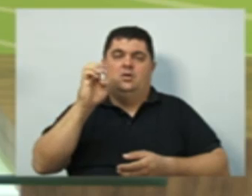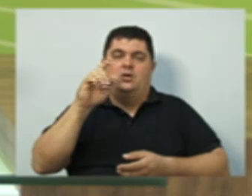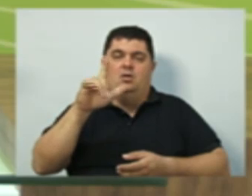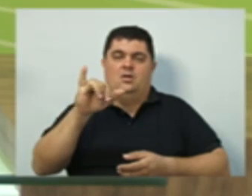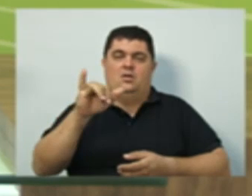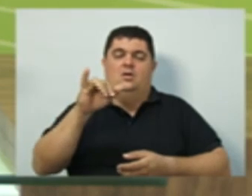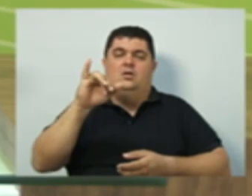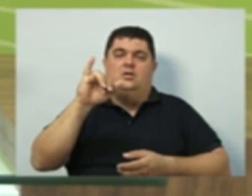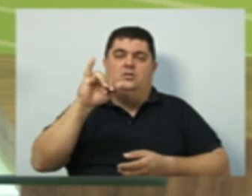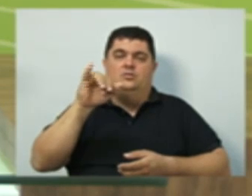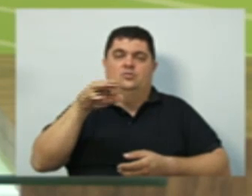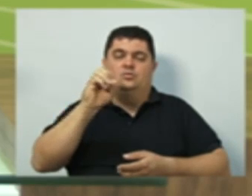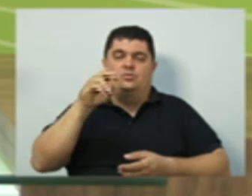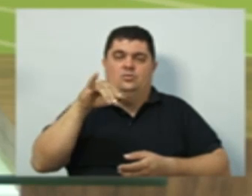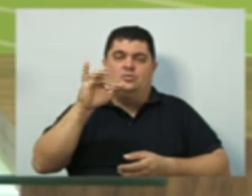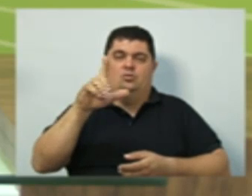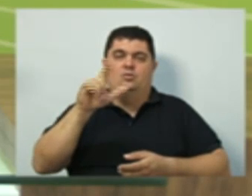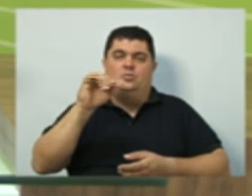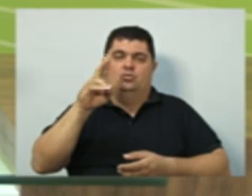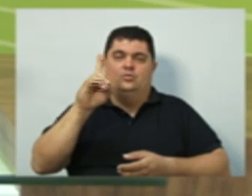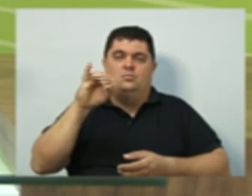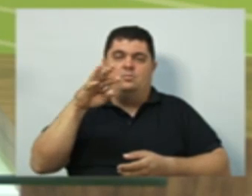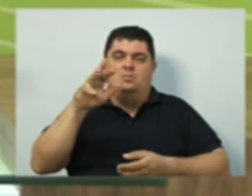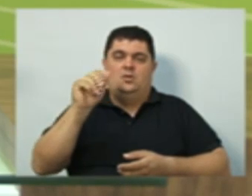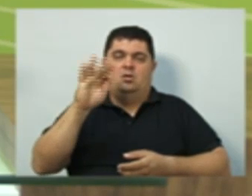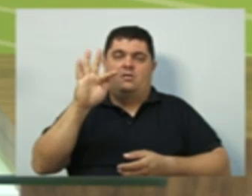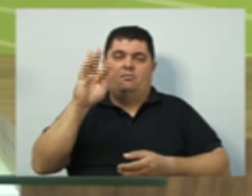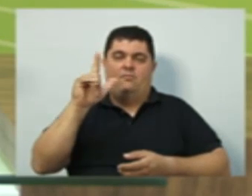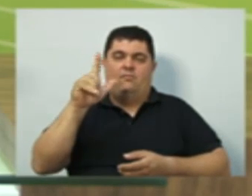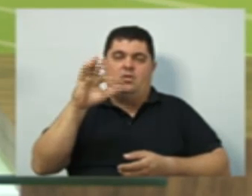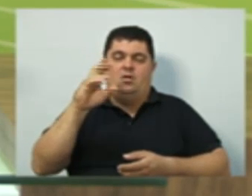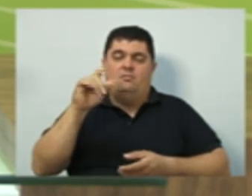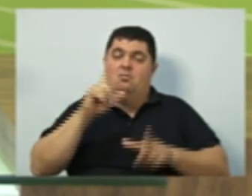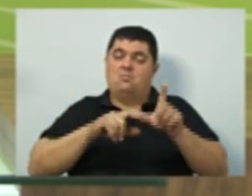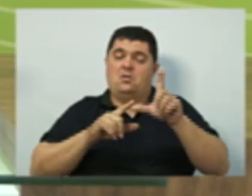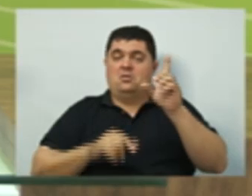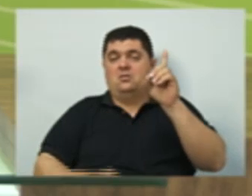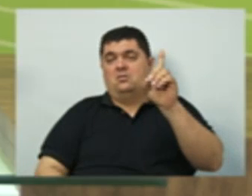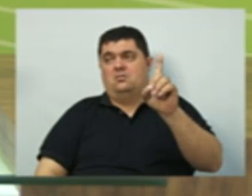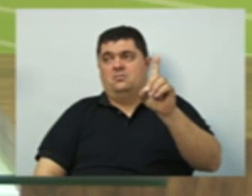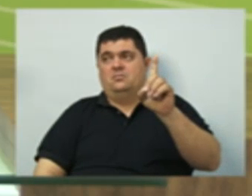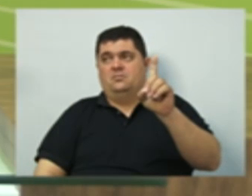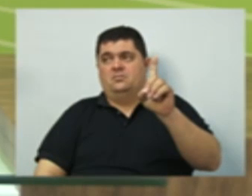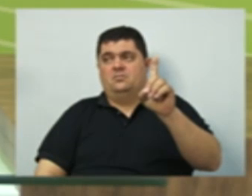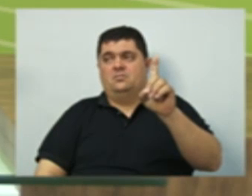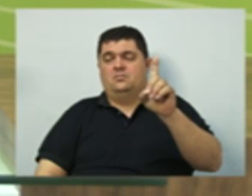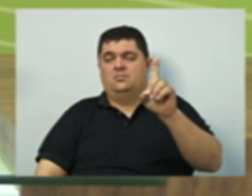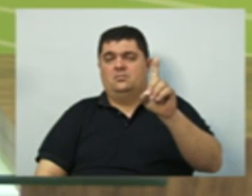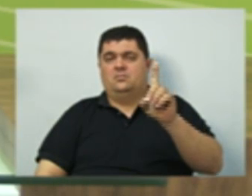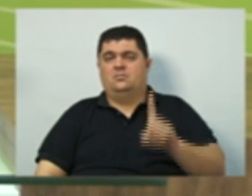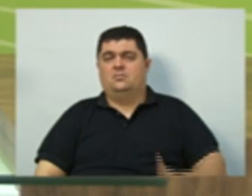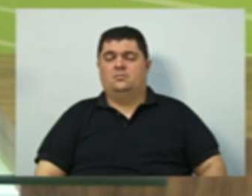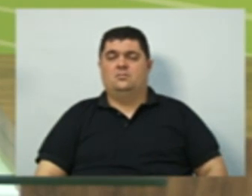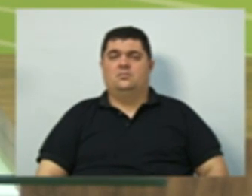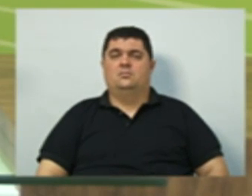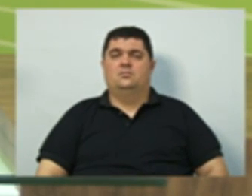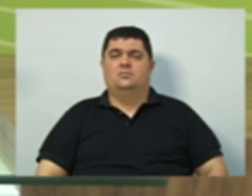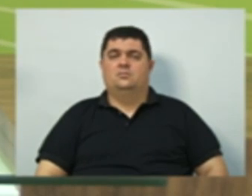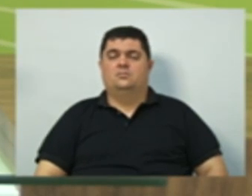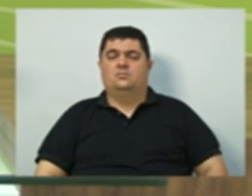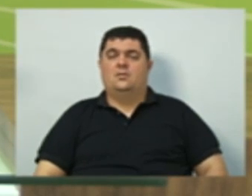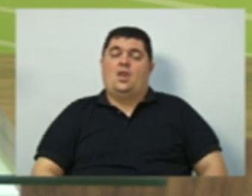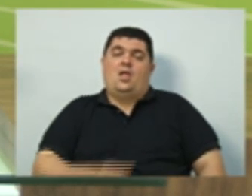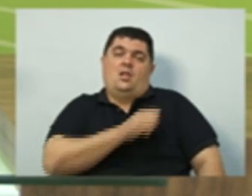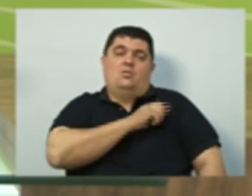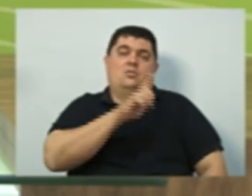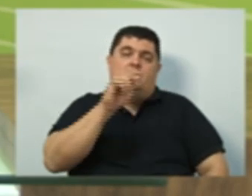Johnny, Ludmila e Flávia estão jogando na letra D. Acredito que seja a letra D a resposta correta. As